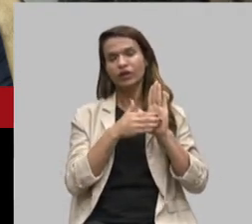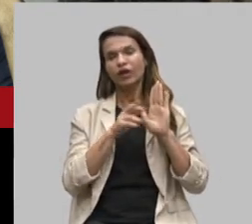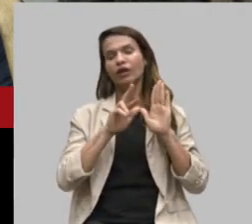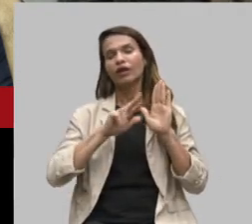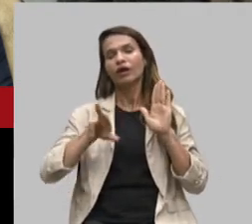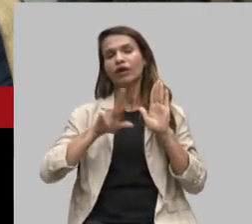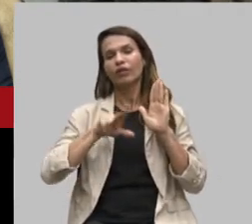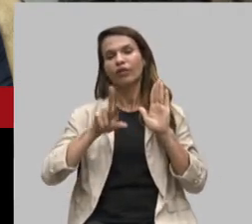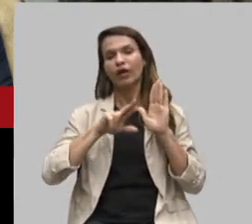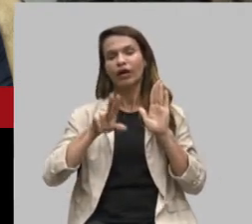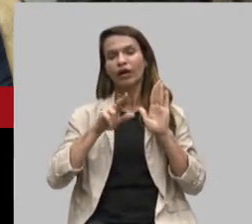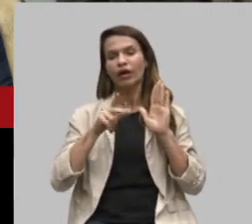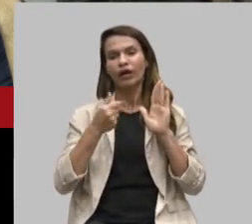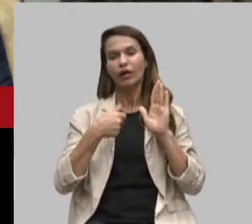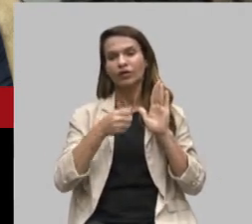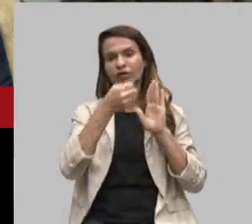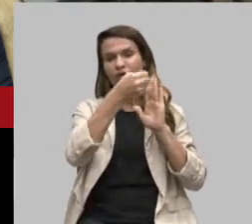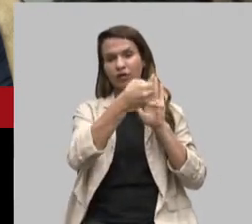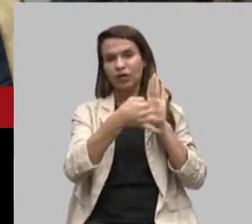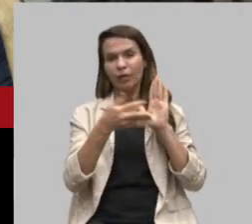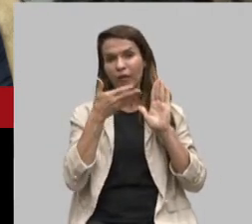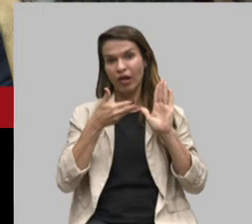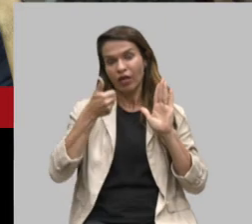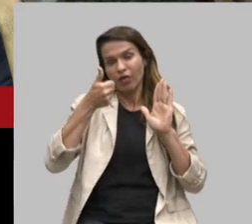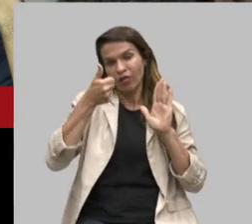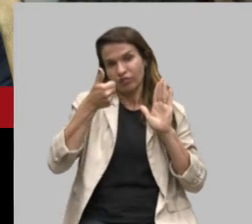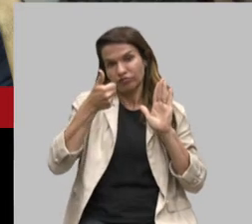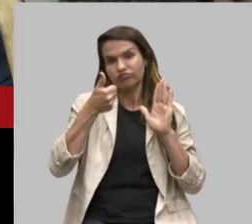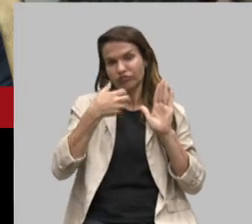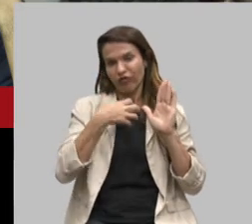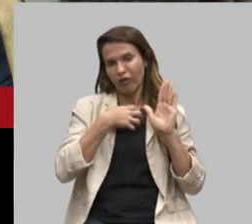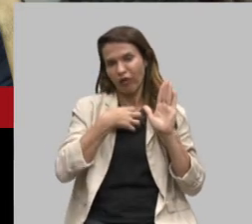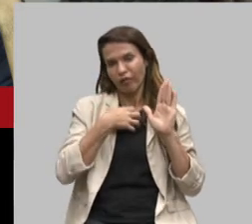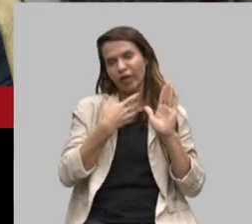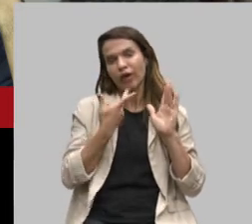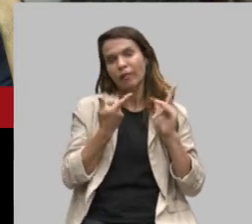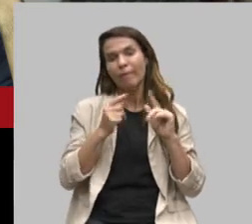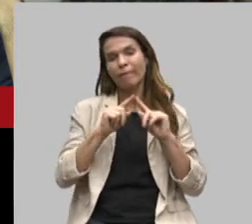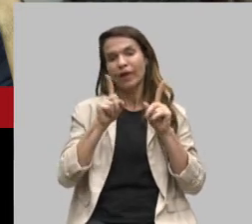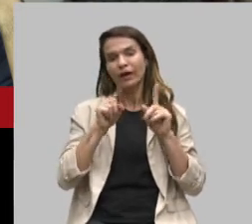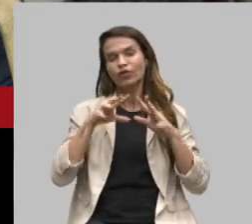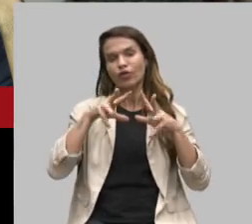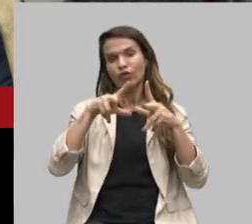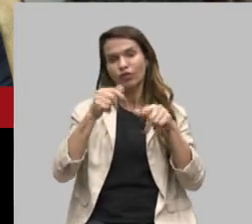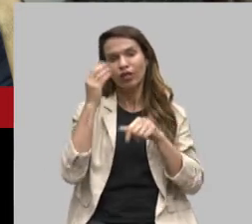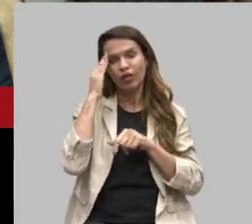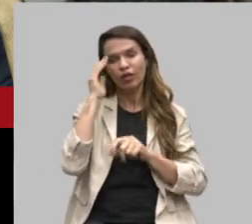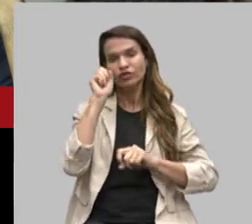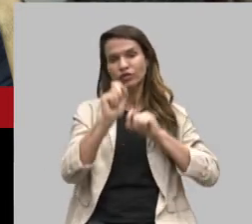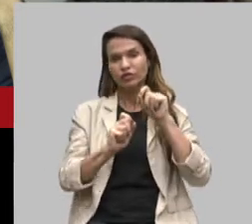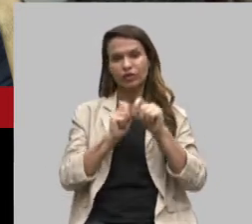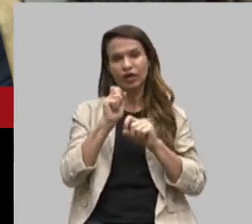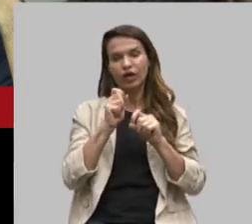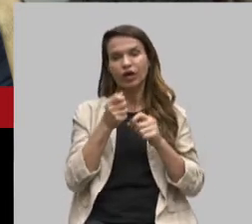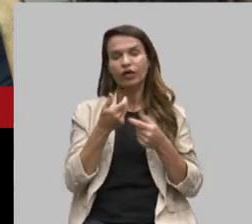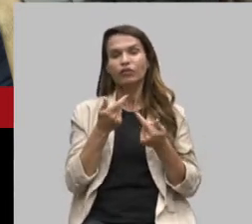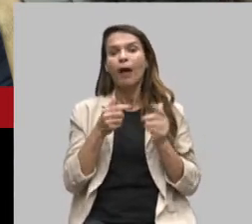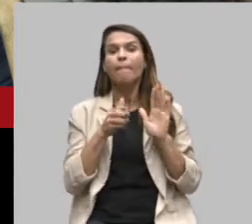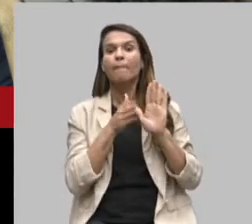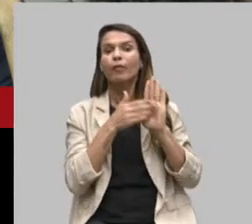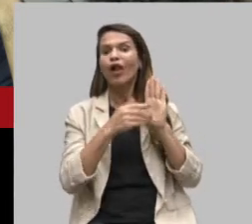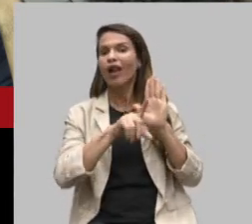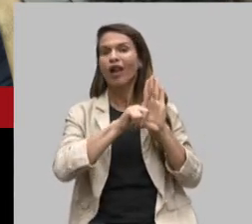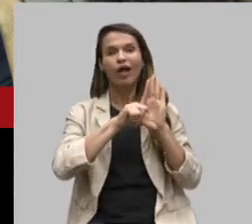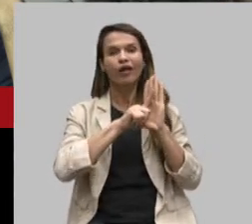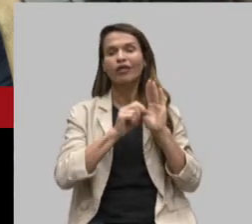esteja sendo descrita da melhor forma possível porém eu acho que todo mundo aqui entende que ninguém tá propondo lei a gente tá propondo uma